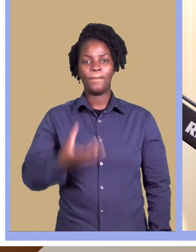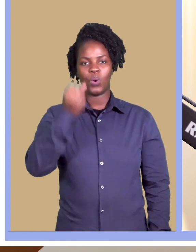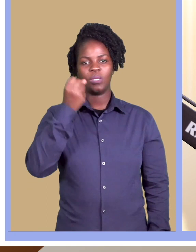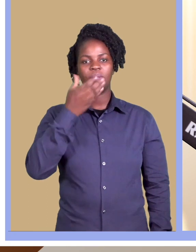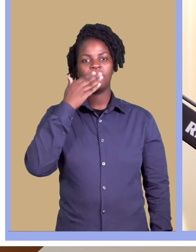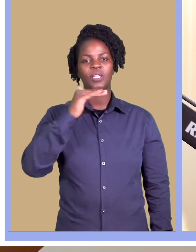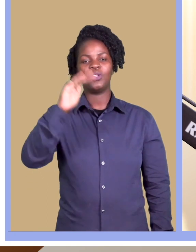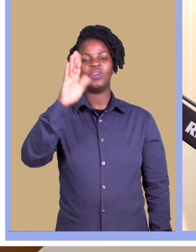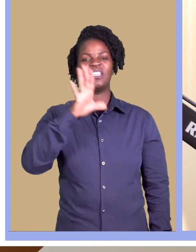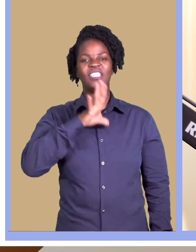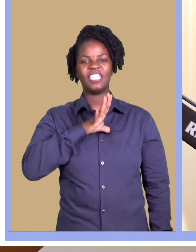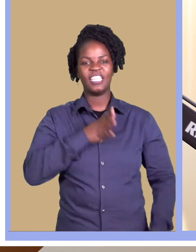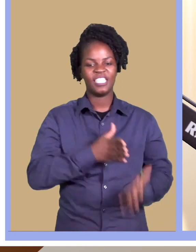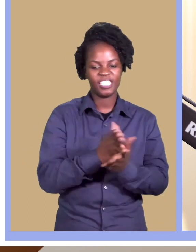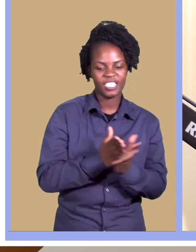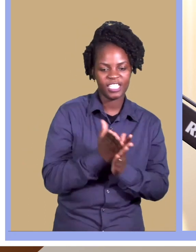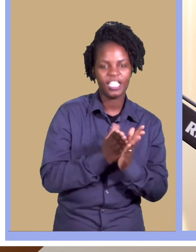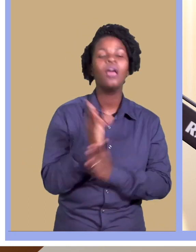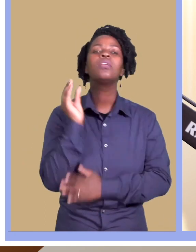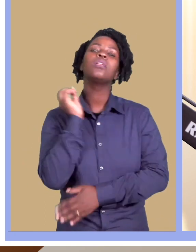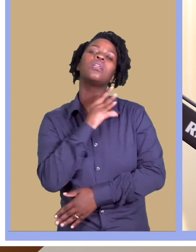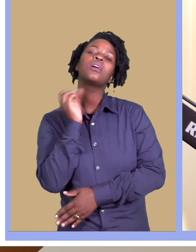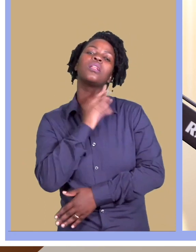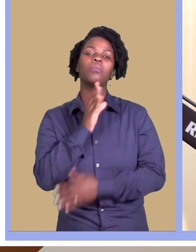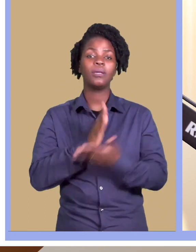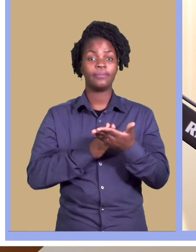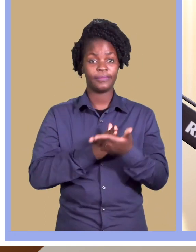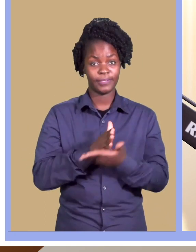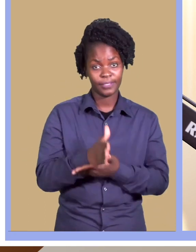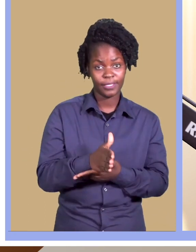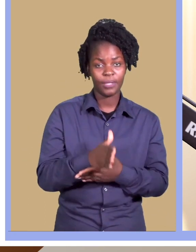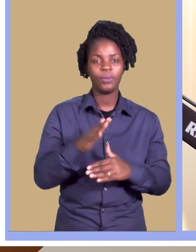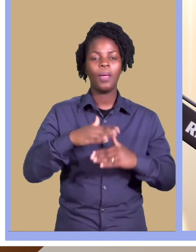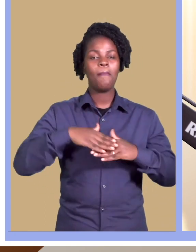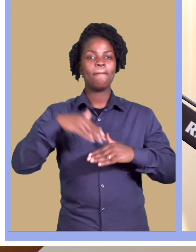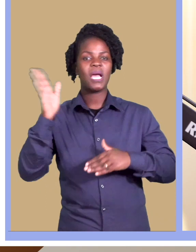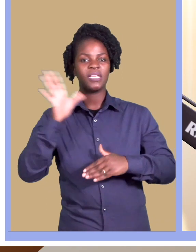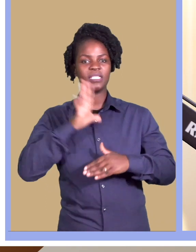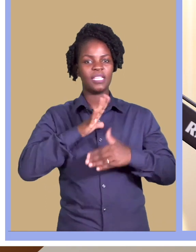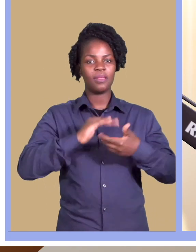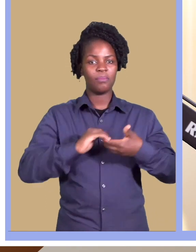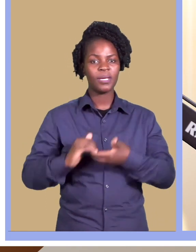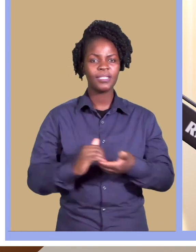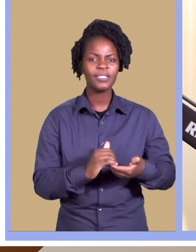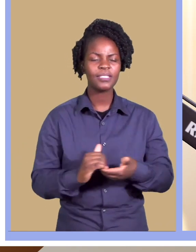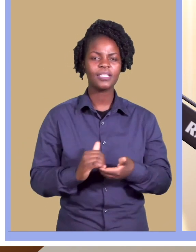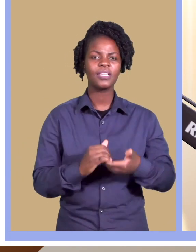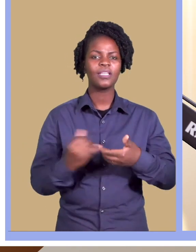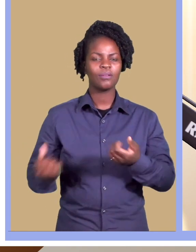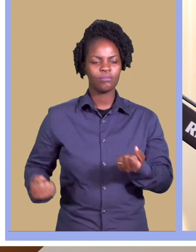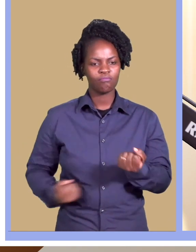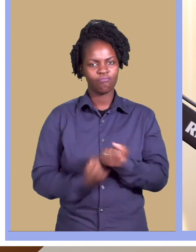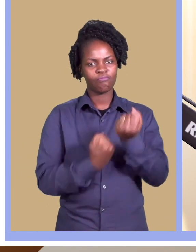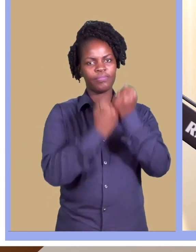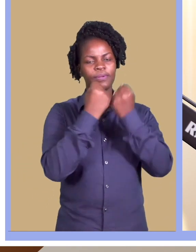os nossos direitos, né? E mais aliados a ajudarem-nos também nessa luta, né?